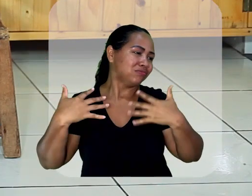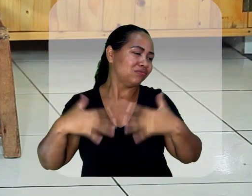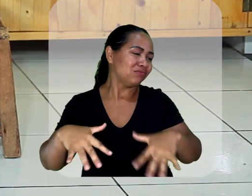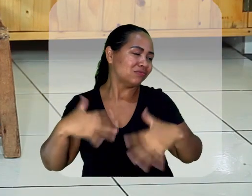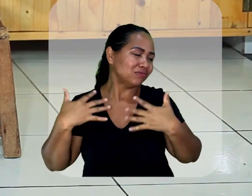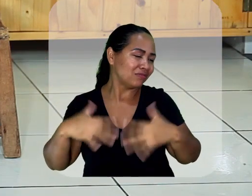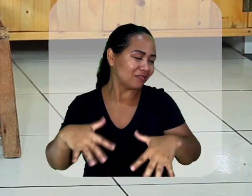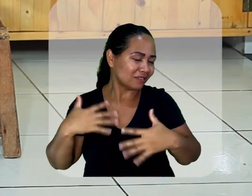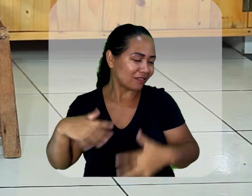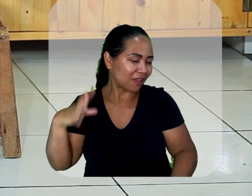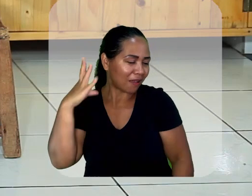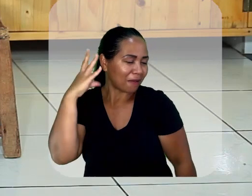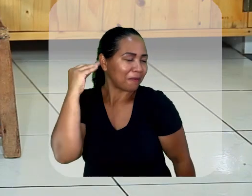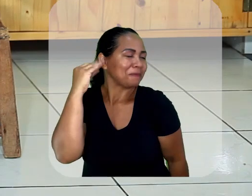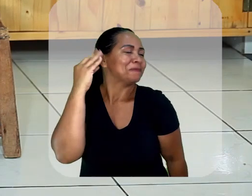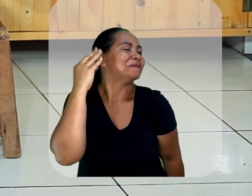Cochichou aos meus ouvidos